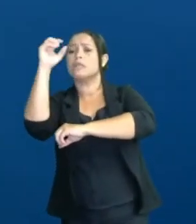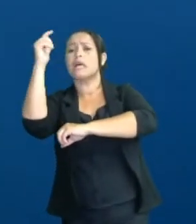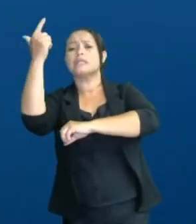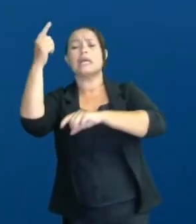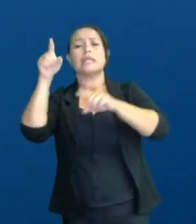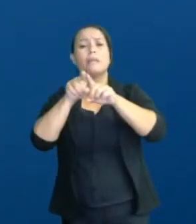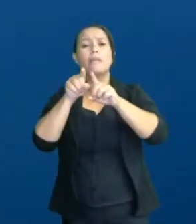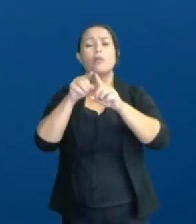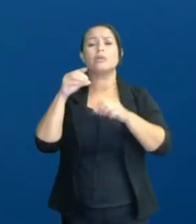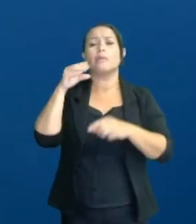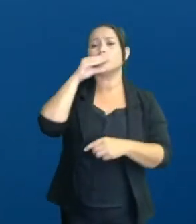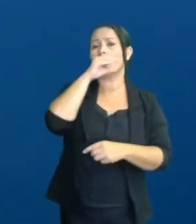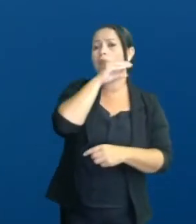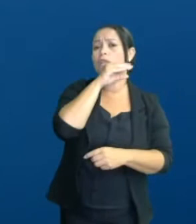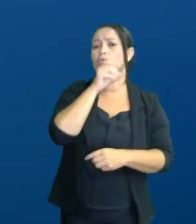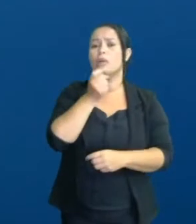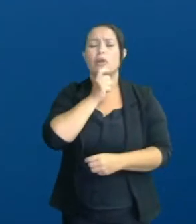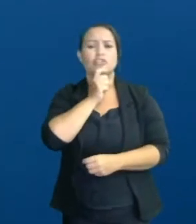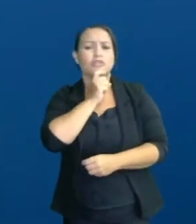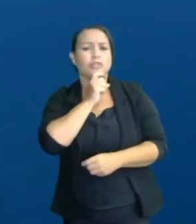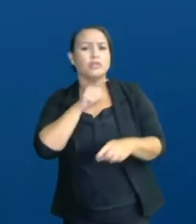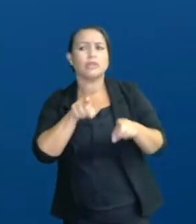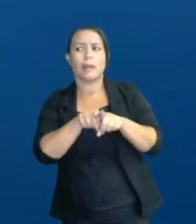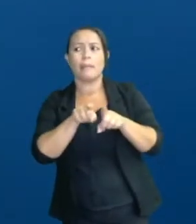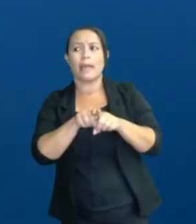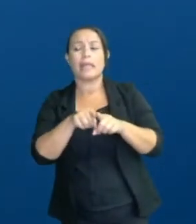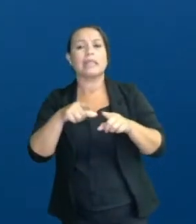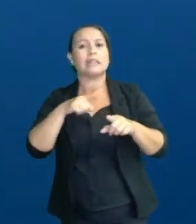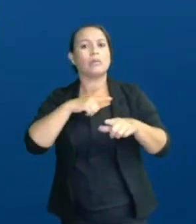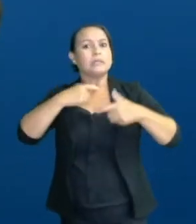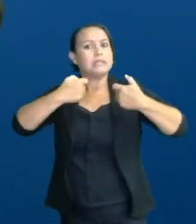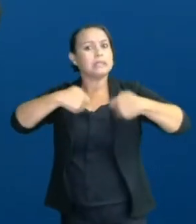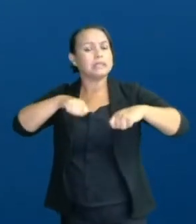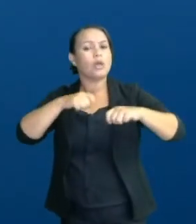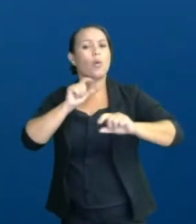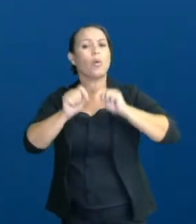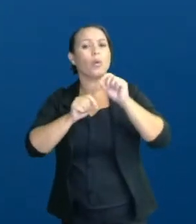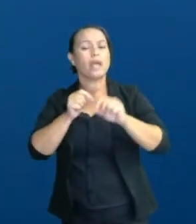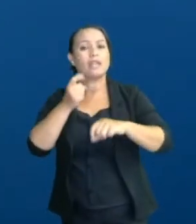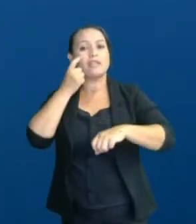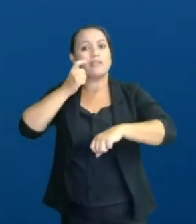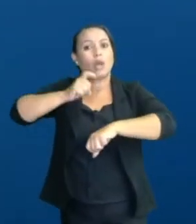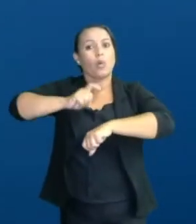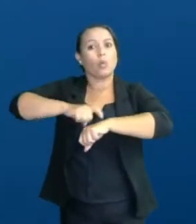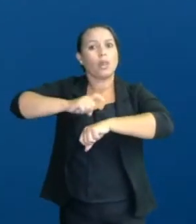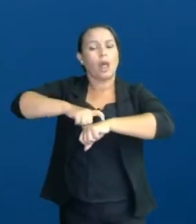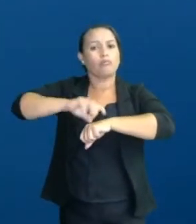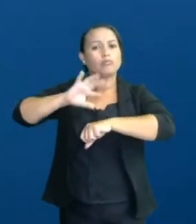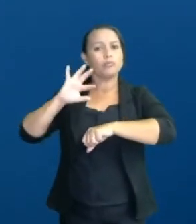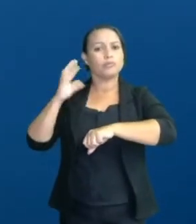sol está mais frio. Então existiu essa necessidade de medir o tempo.